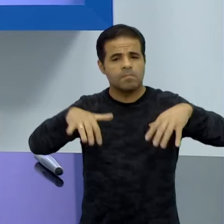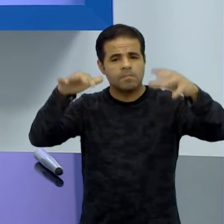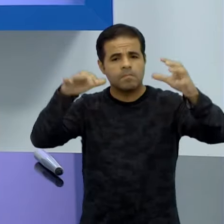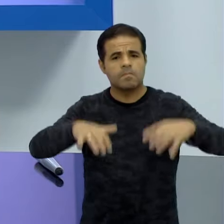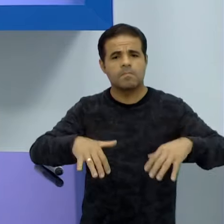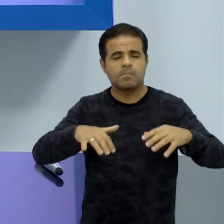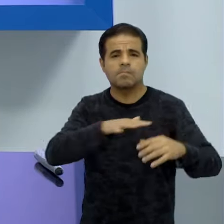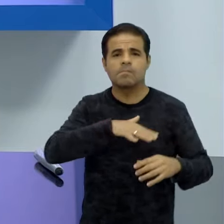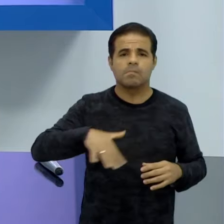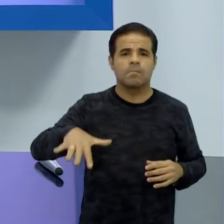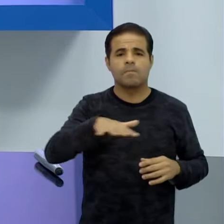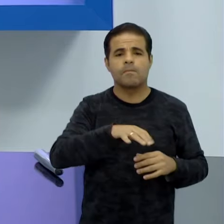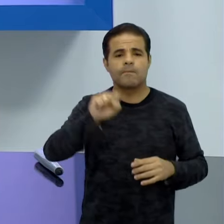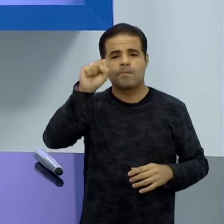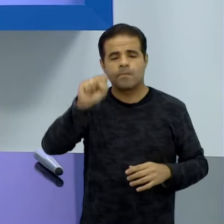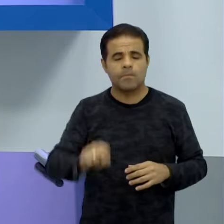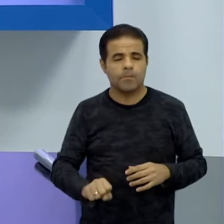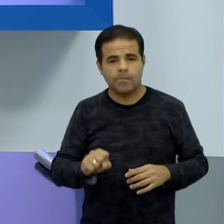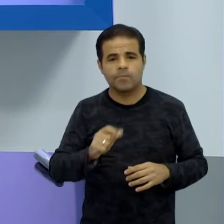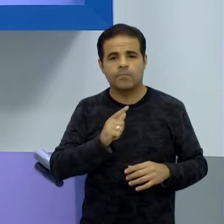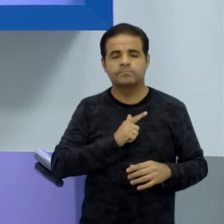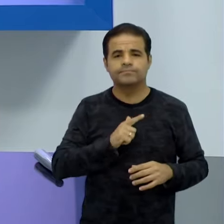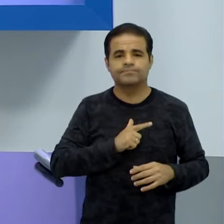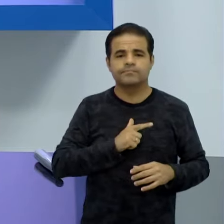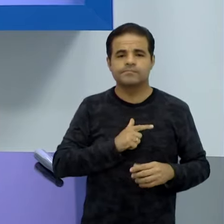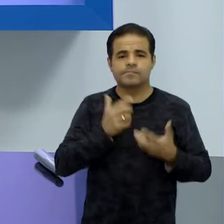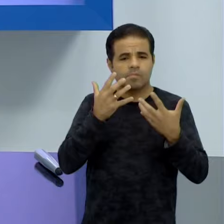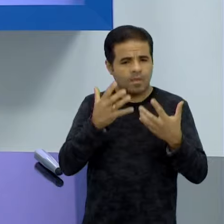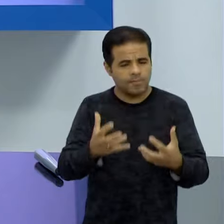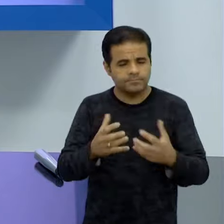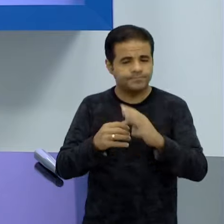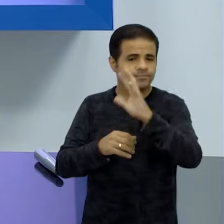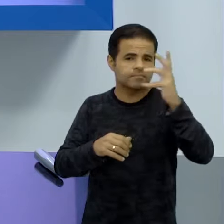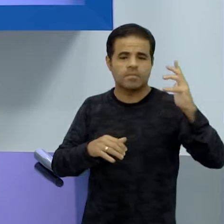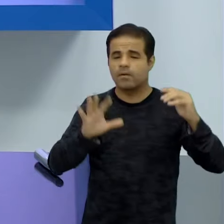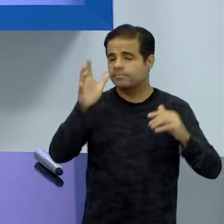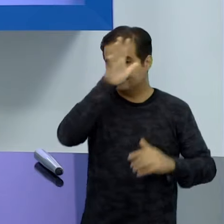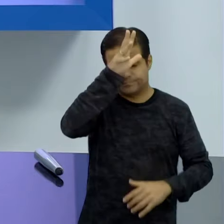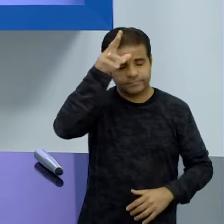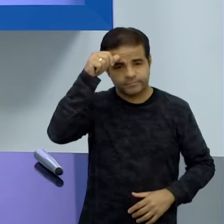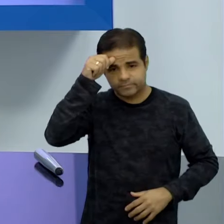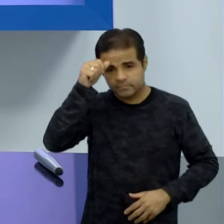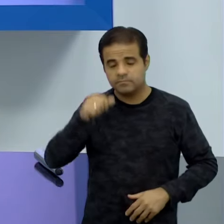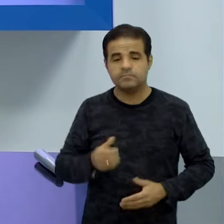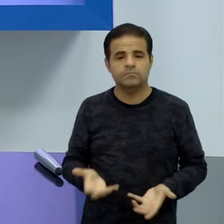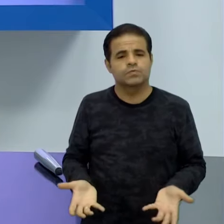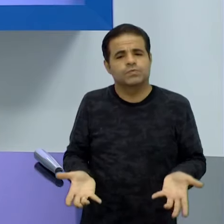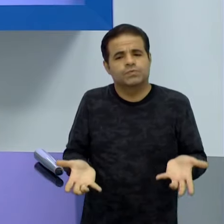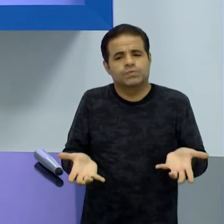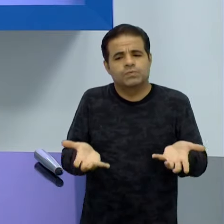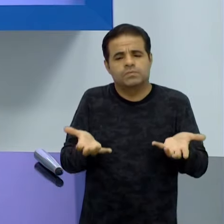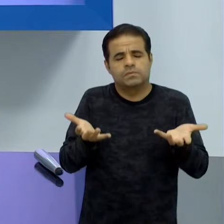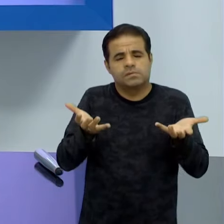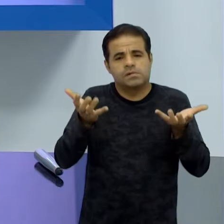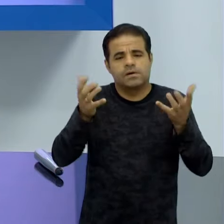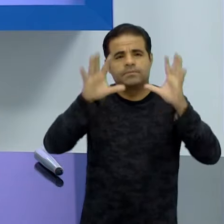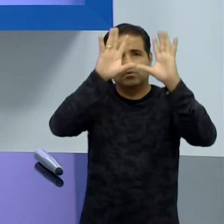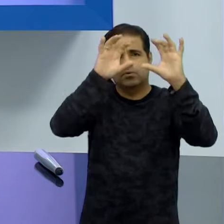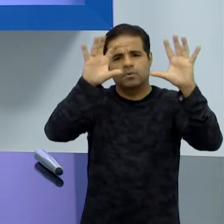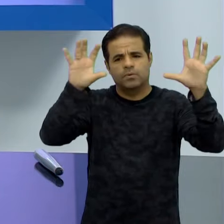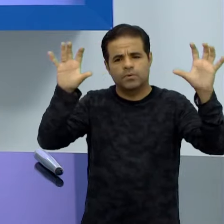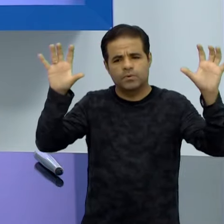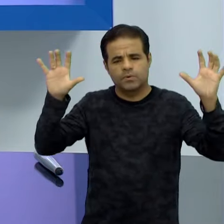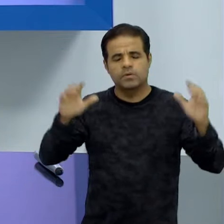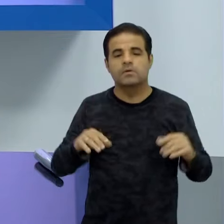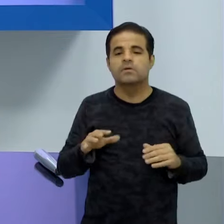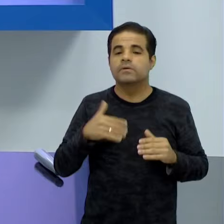sudeste. Então, nós temos a umidade da floresta amazônica, que sobe, né? Então nós temos as nuvens, que